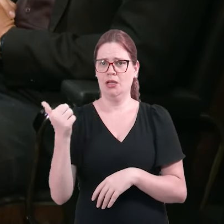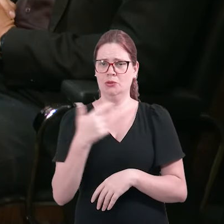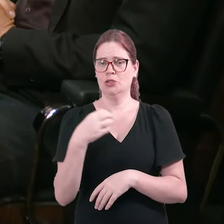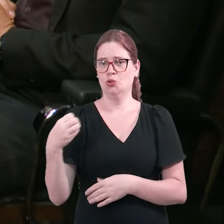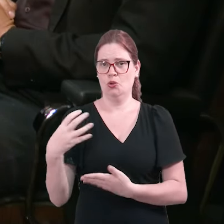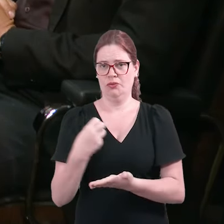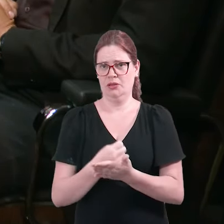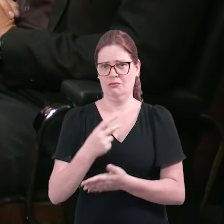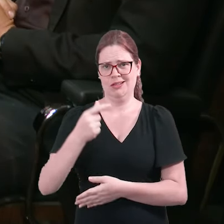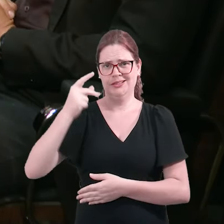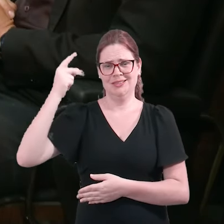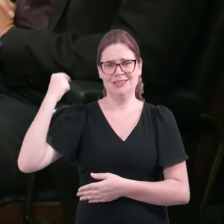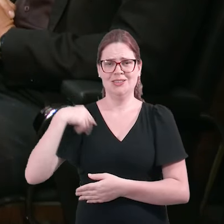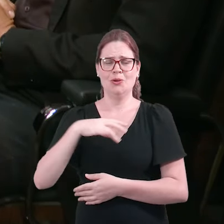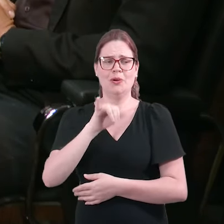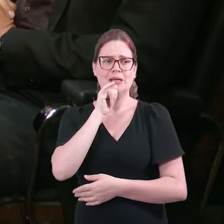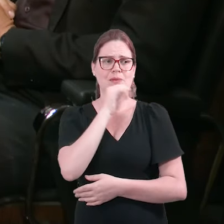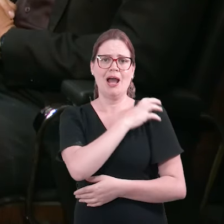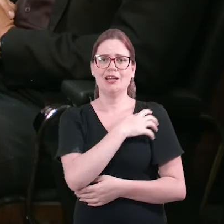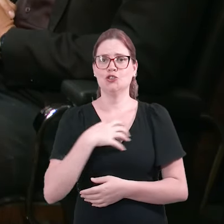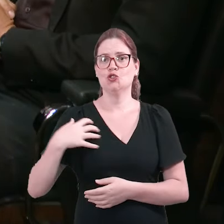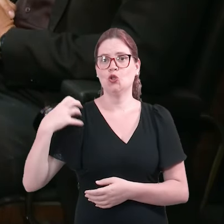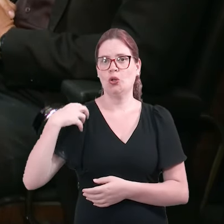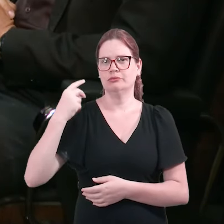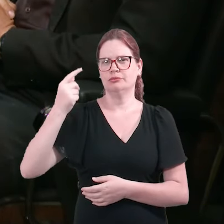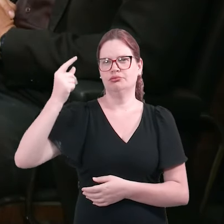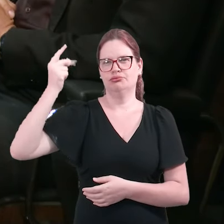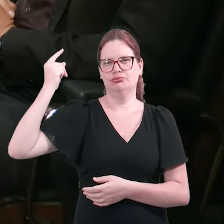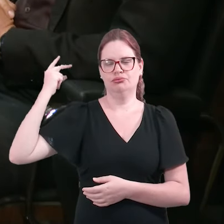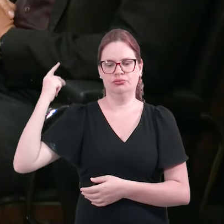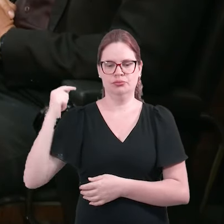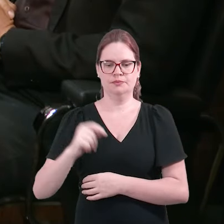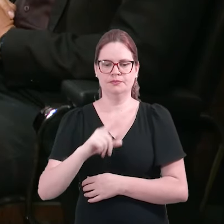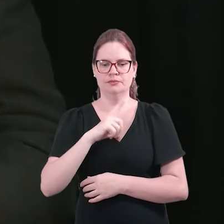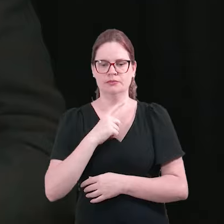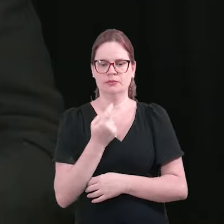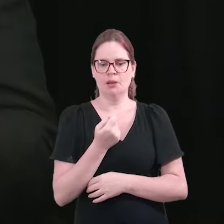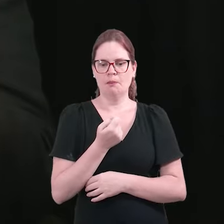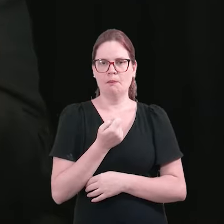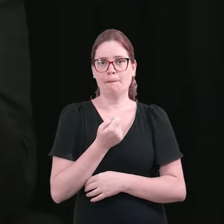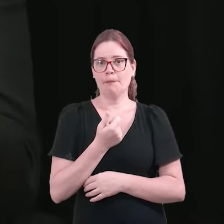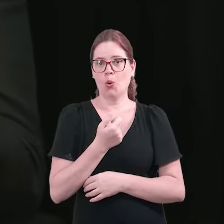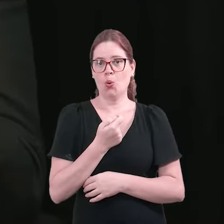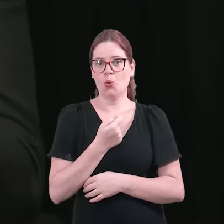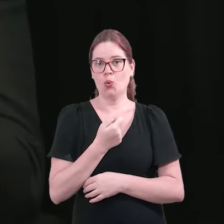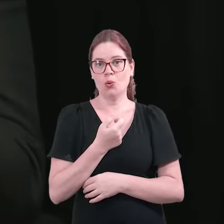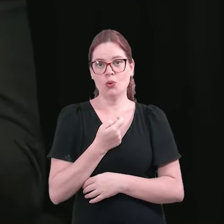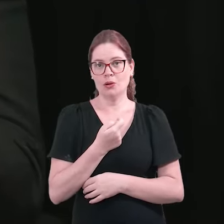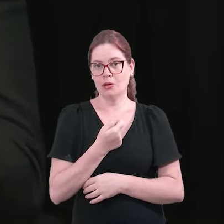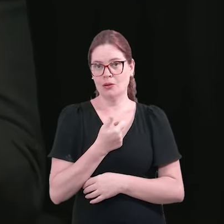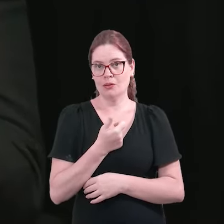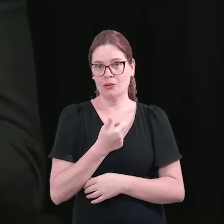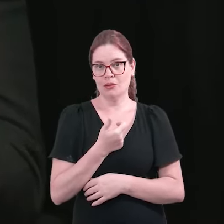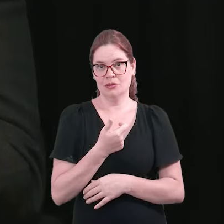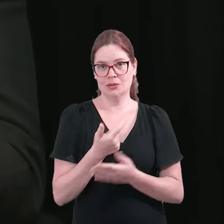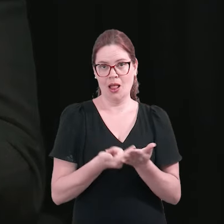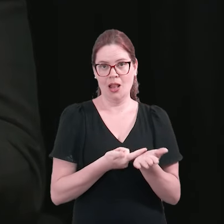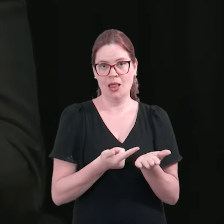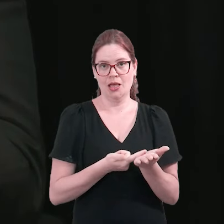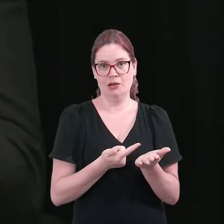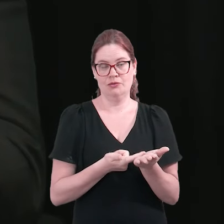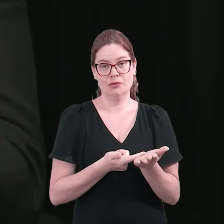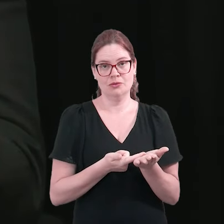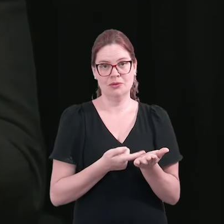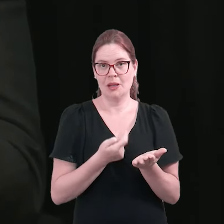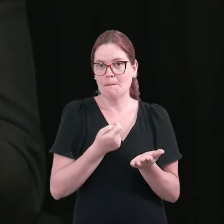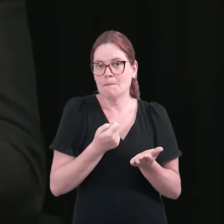Novo Testamento, ali na época de Aristóteles e tudo mais, tem poucos escritos, pouquíssimos escritos, e as